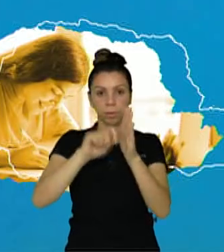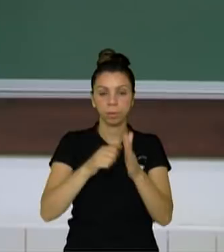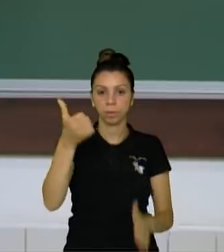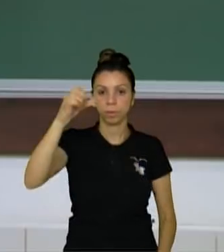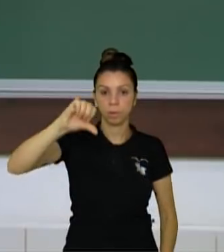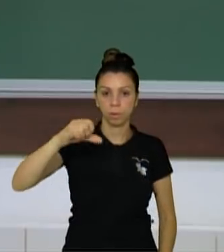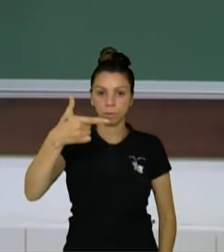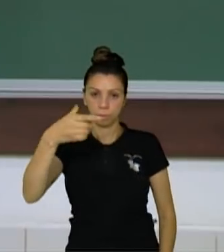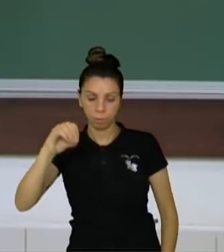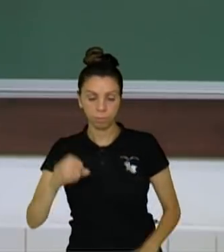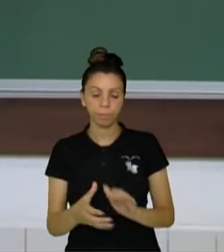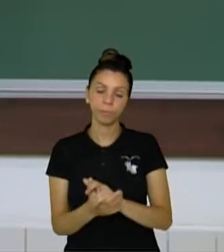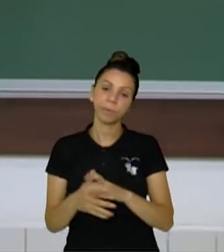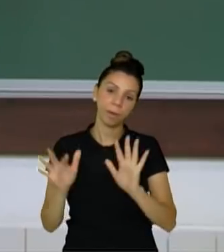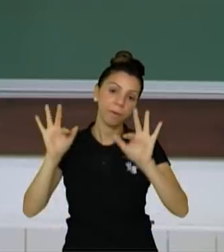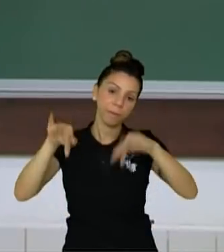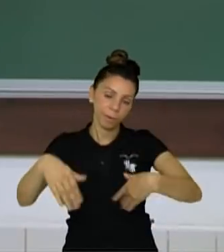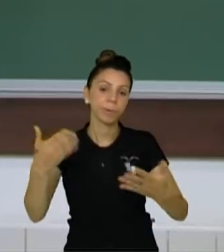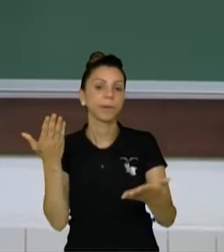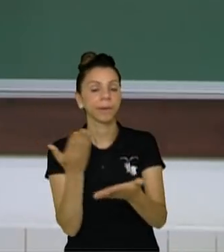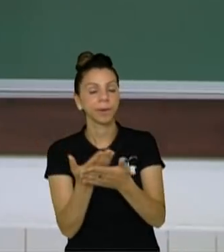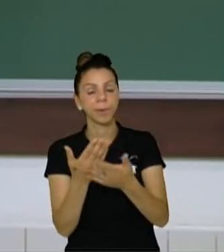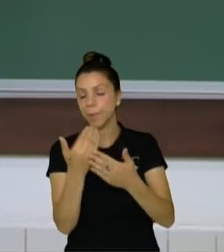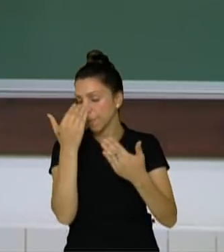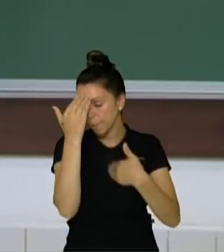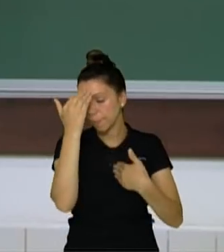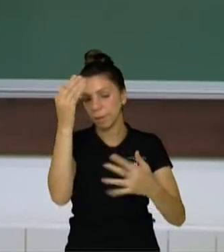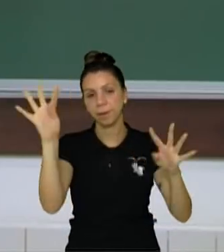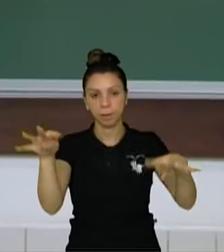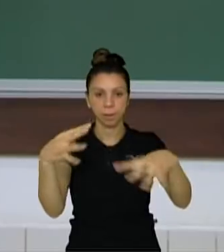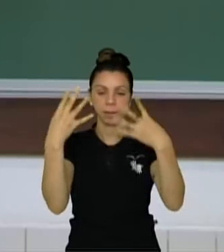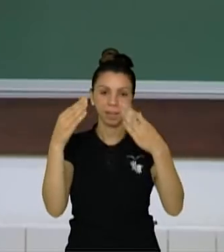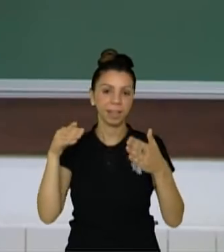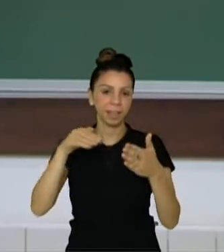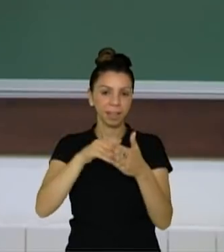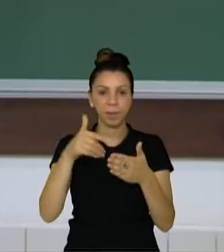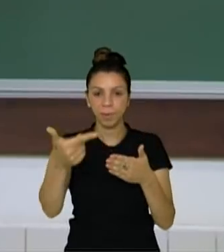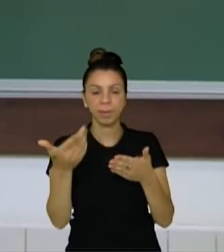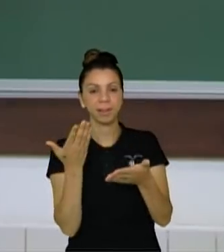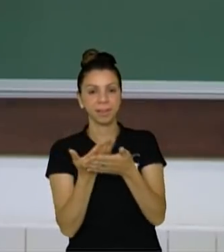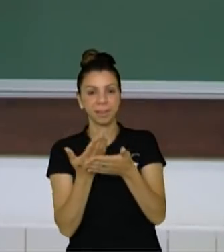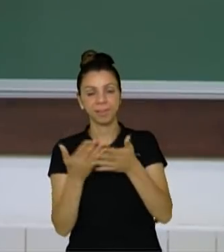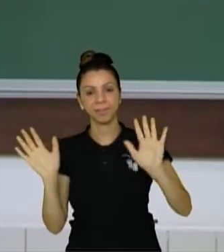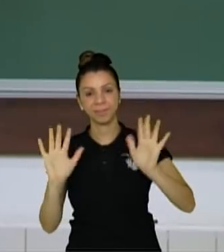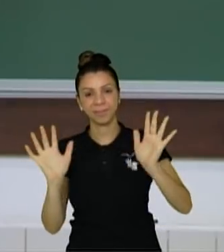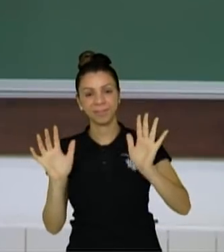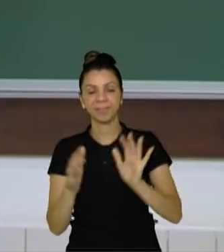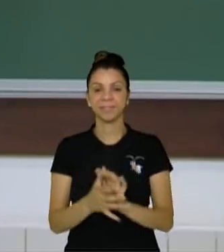E chegamos ao final dessa aula. Obrigado por assistir e até a próxima. Tchau!